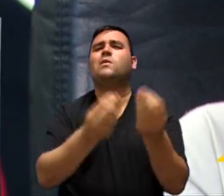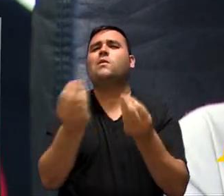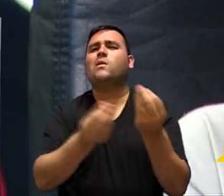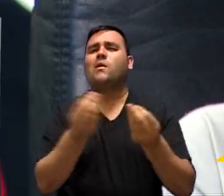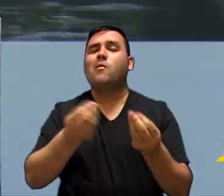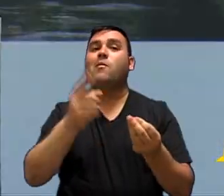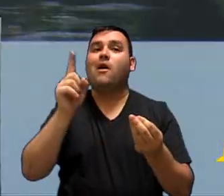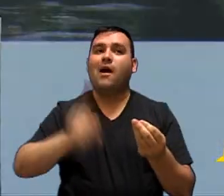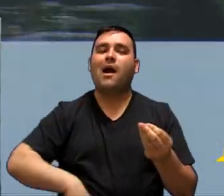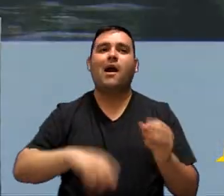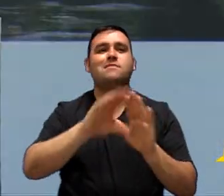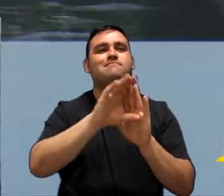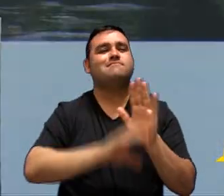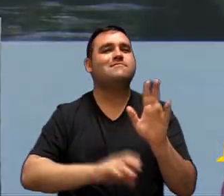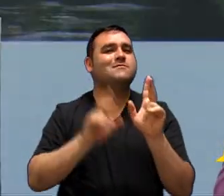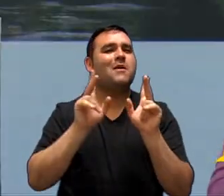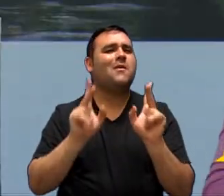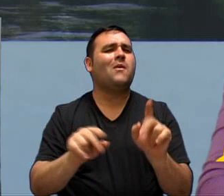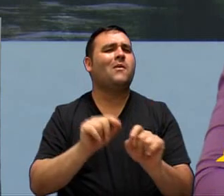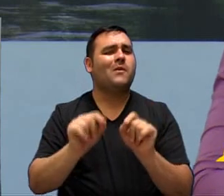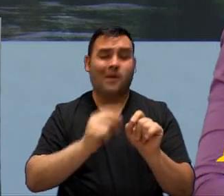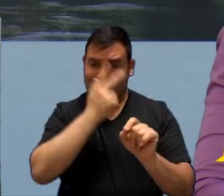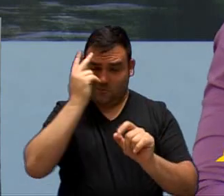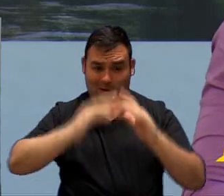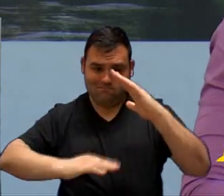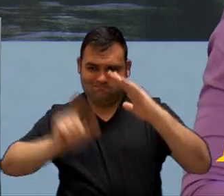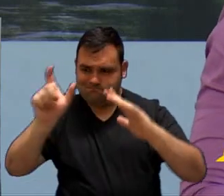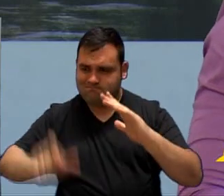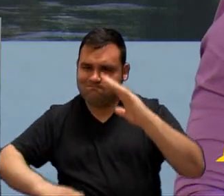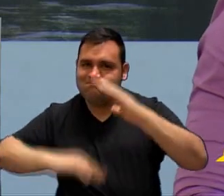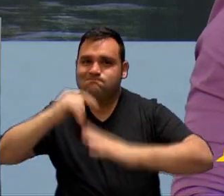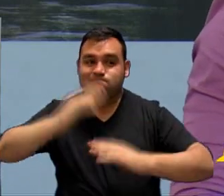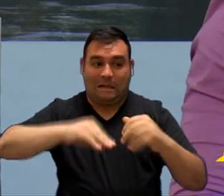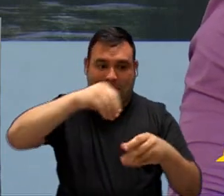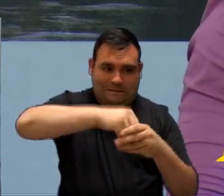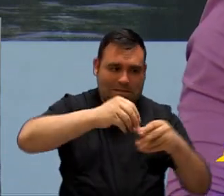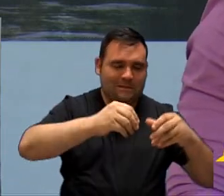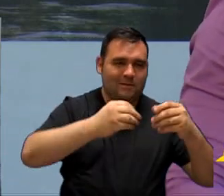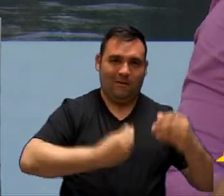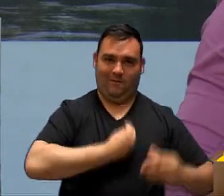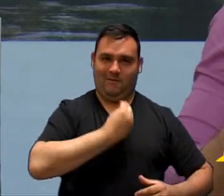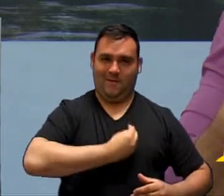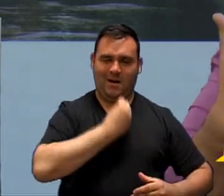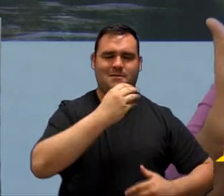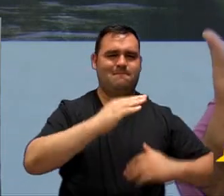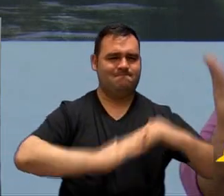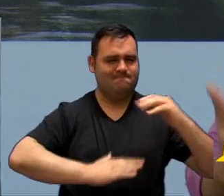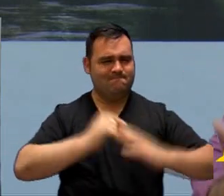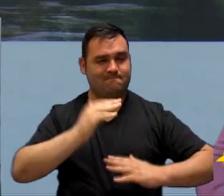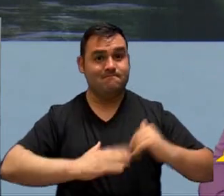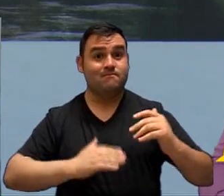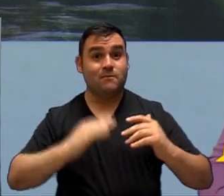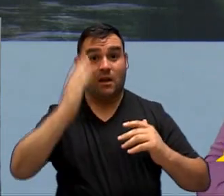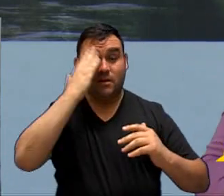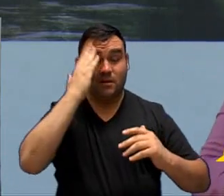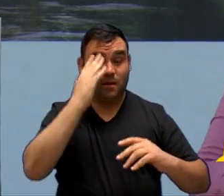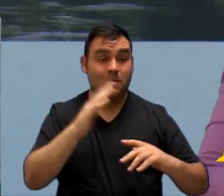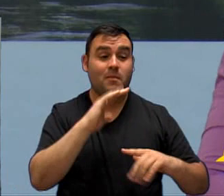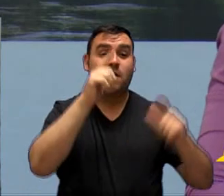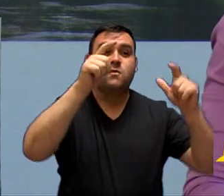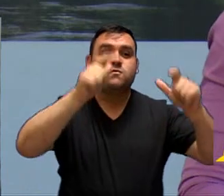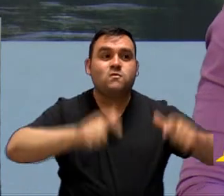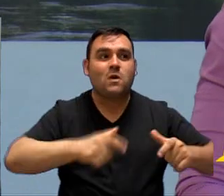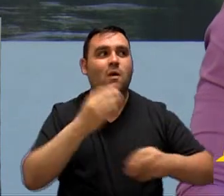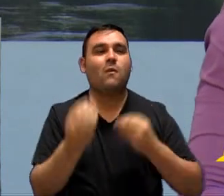conceber cidadão como aquele ser que é capaz de agir no meio em que vive, que tem uma consciência ambiental, que